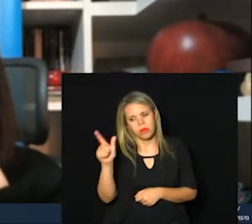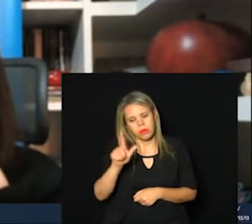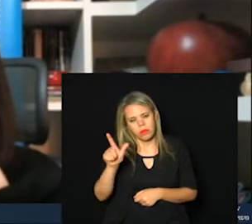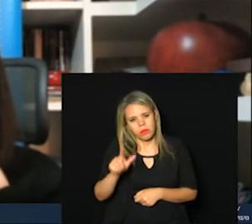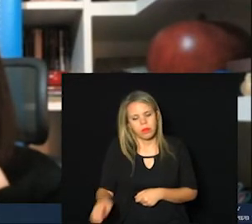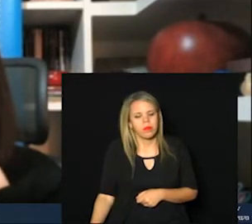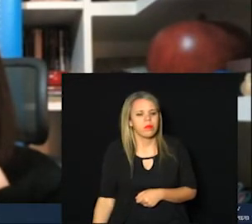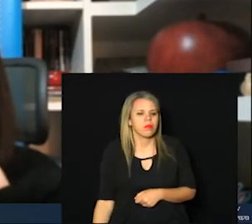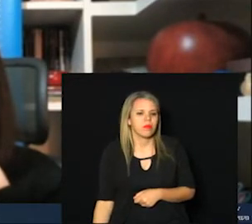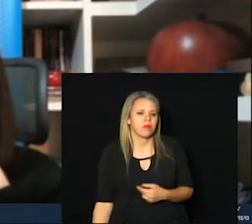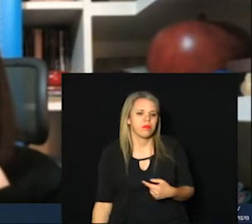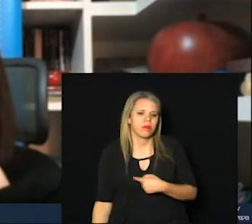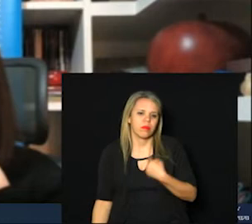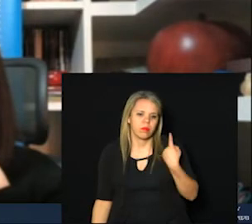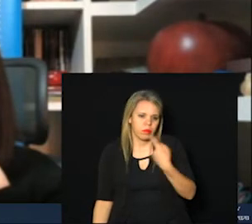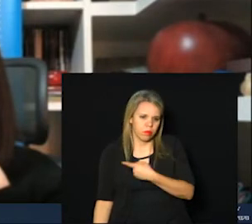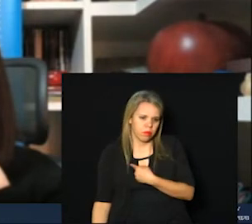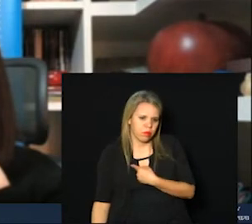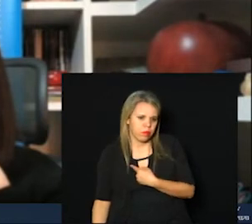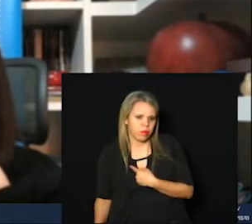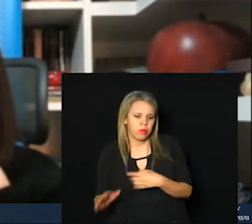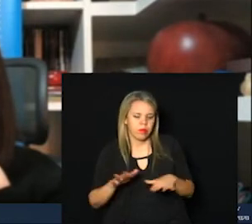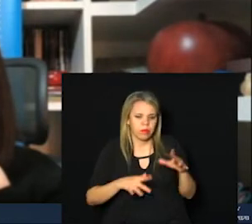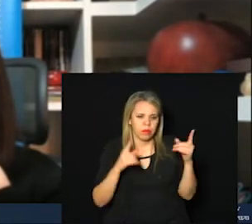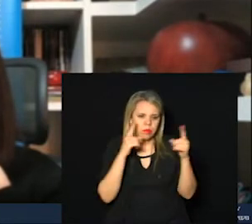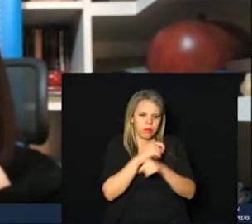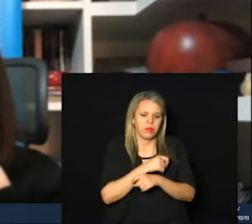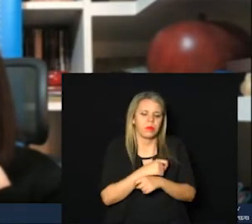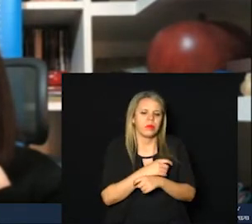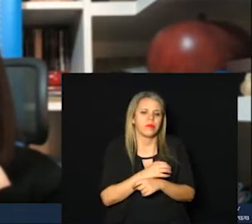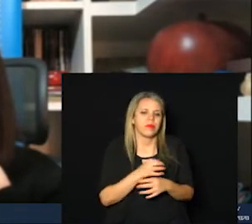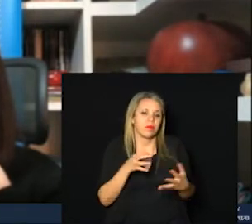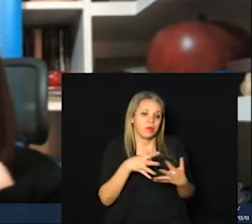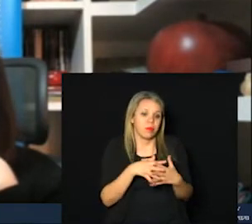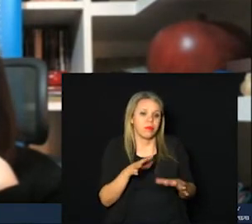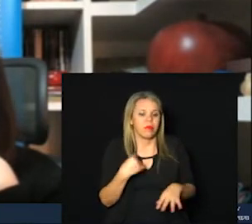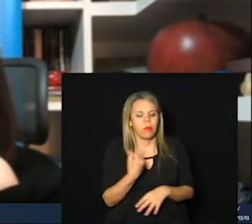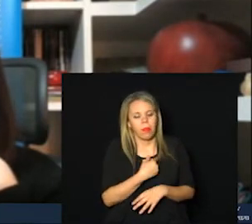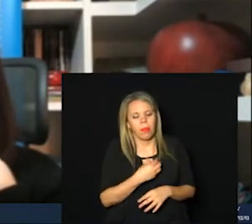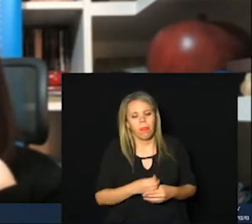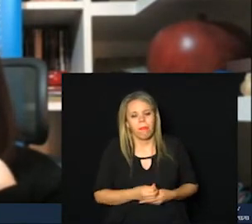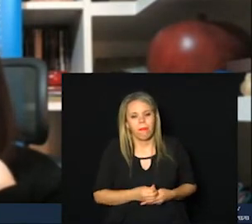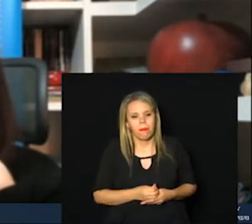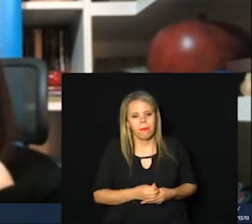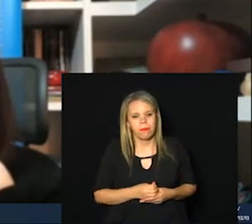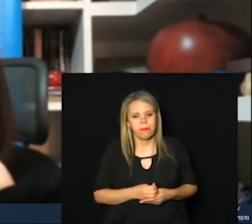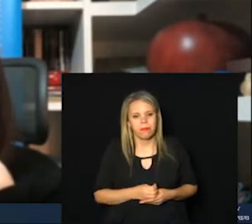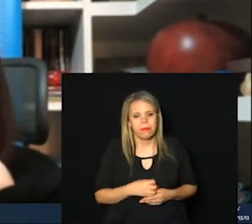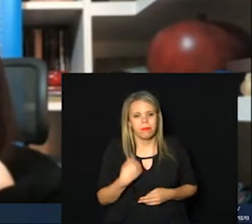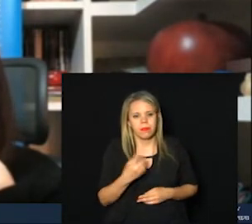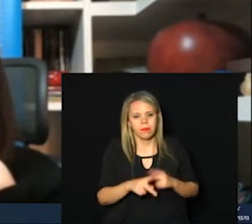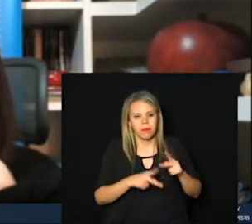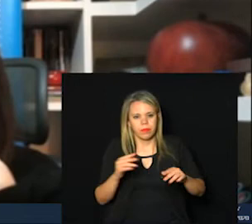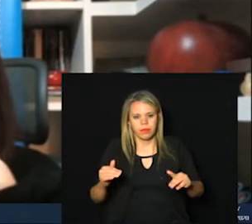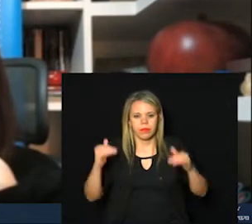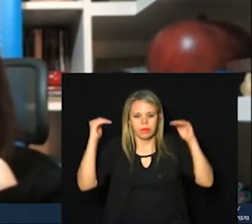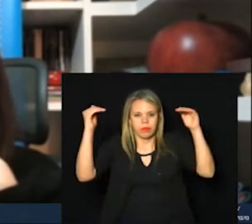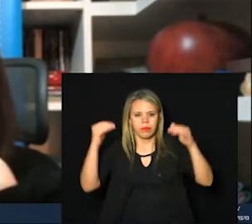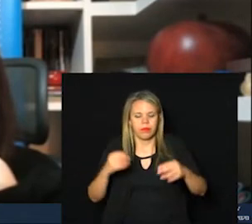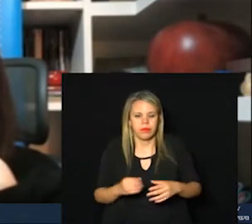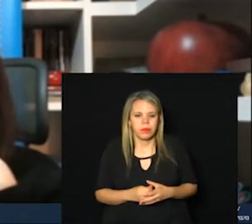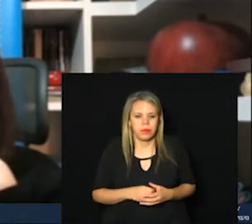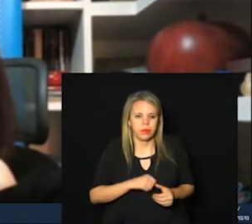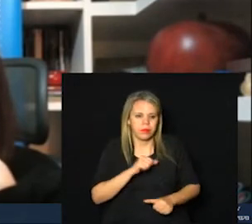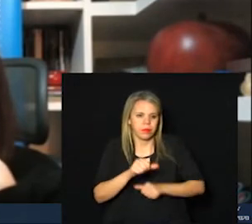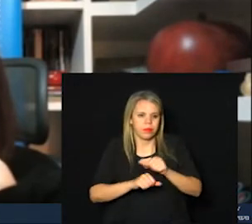que para nós é muito mais complexa e complicada. Quando nós adultecemos, a gente